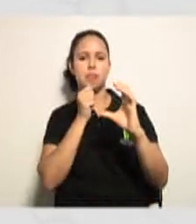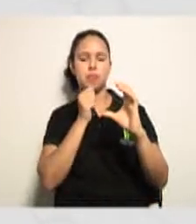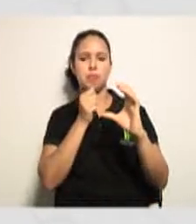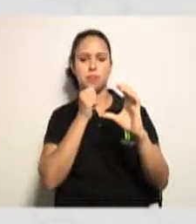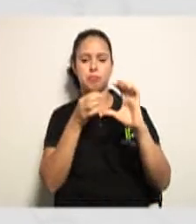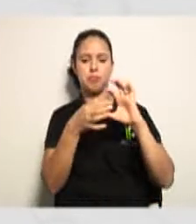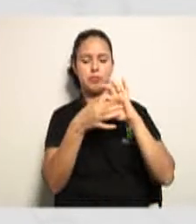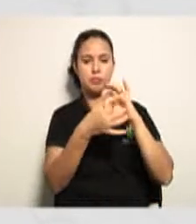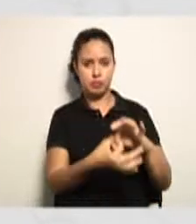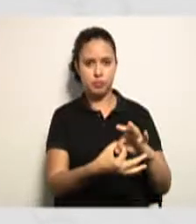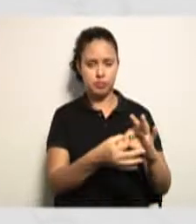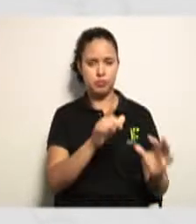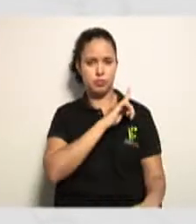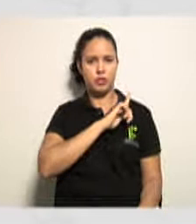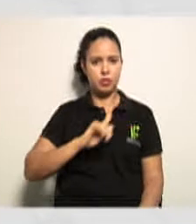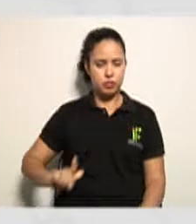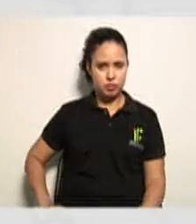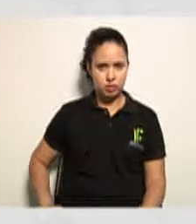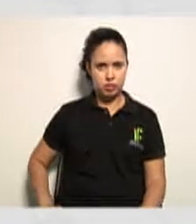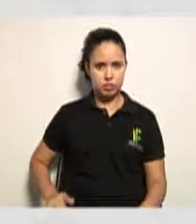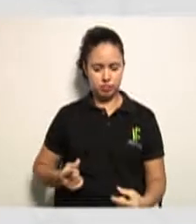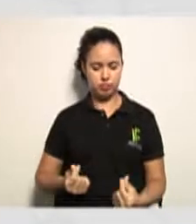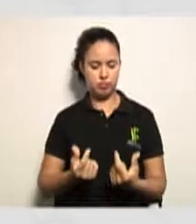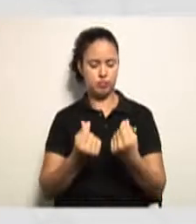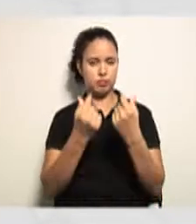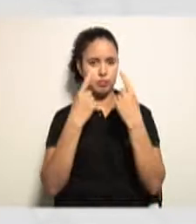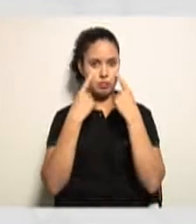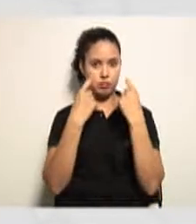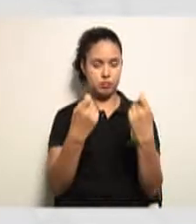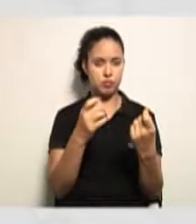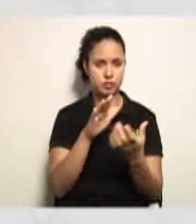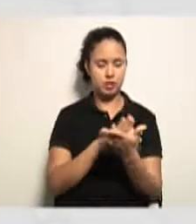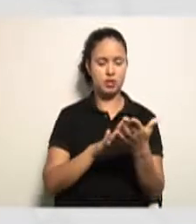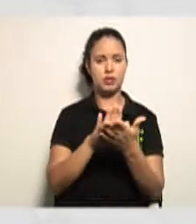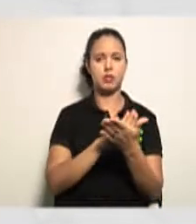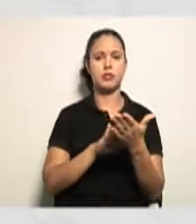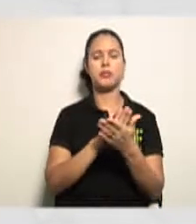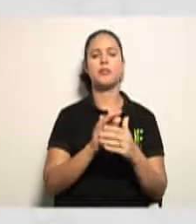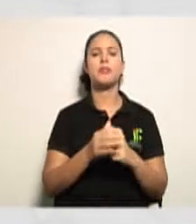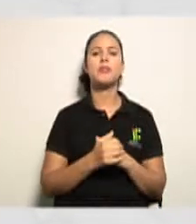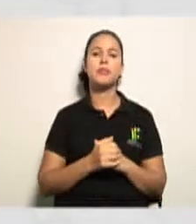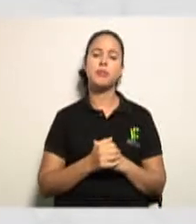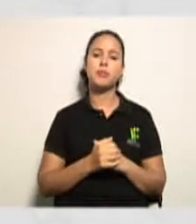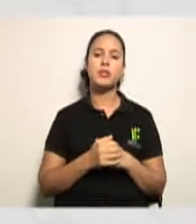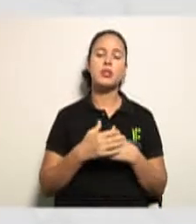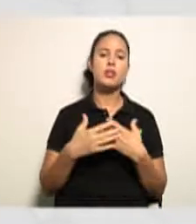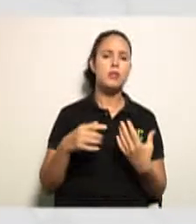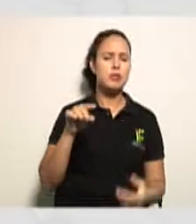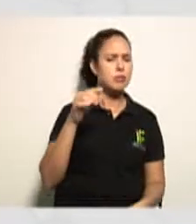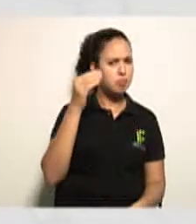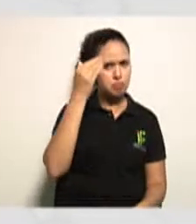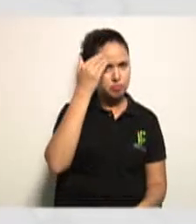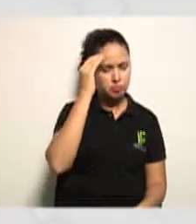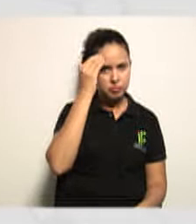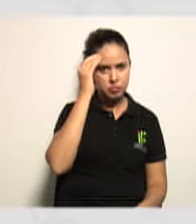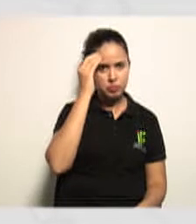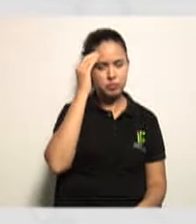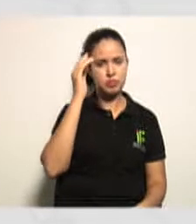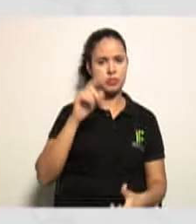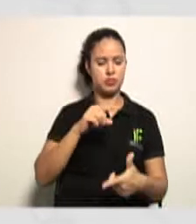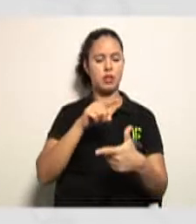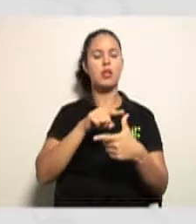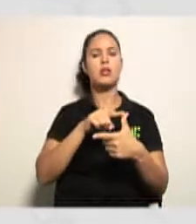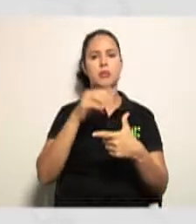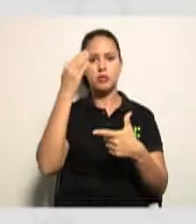lucrativos. Professor, mas eu não entendi, eu consegui entender o governo, consegui entender o primeiro setor, que é o governo,